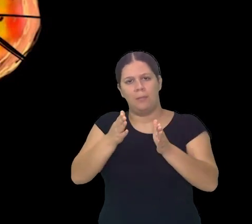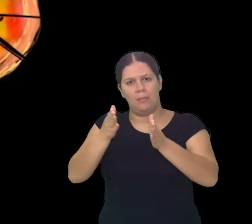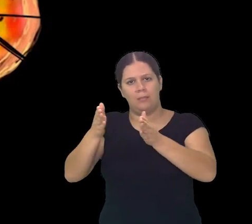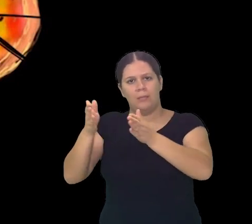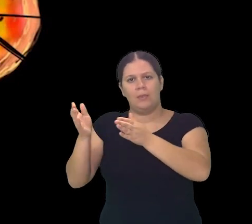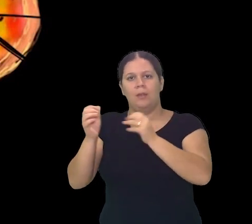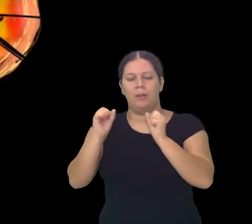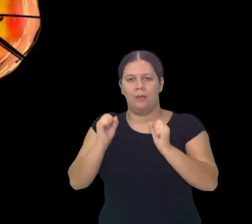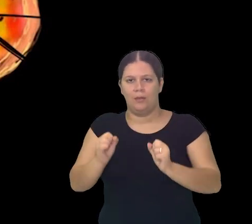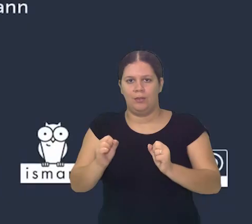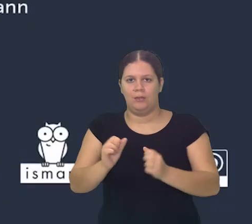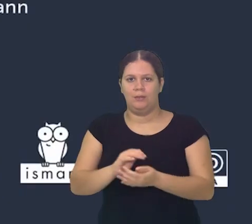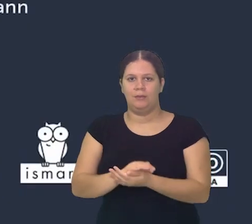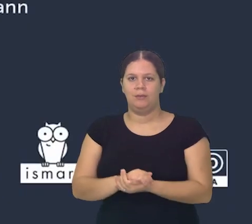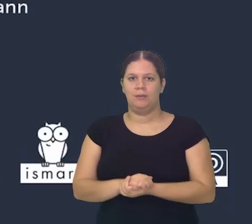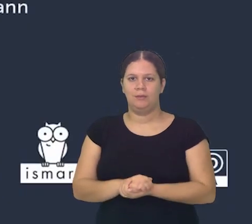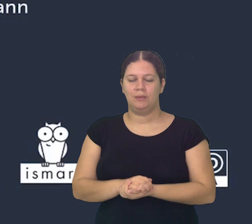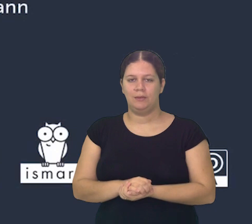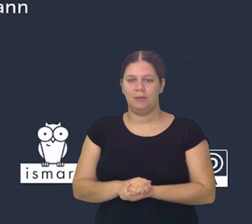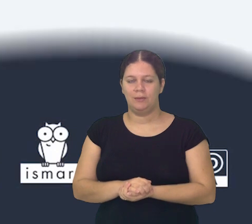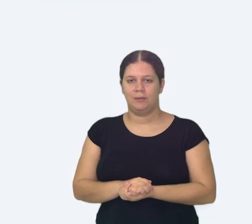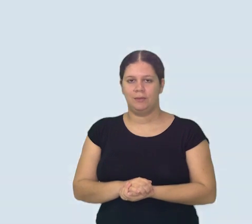frações equivalentes.